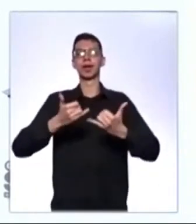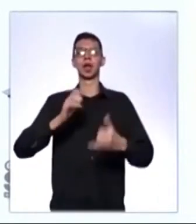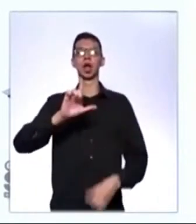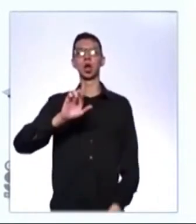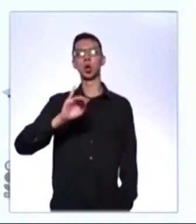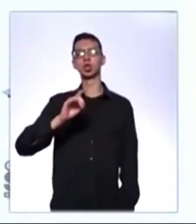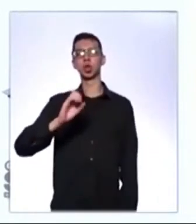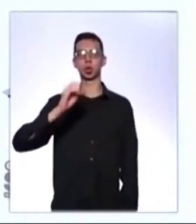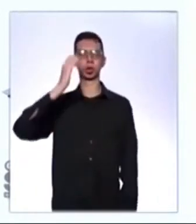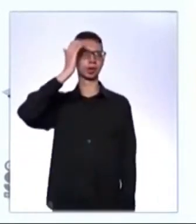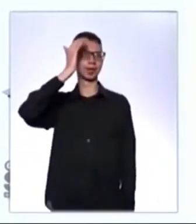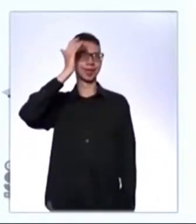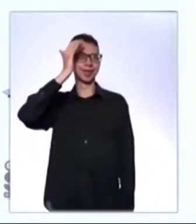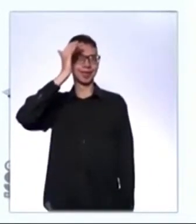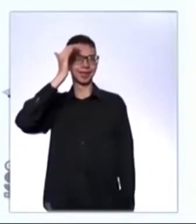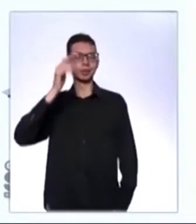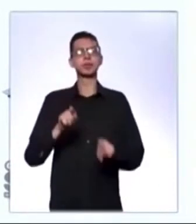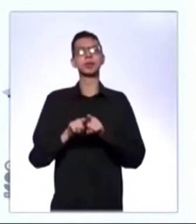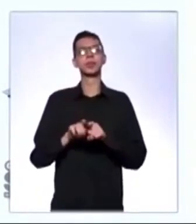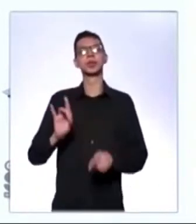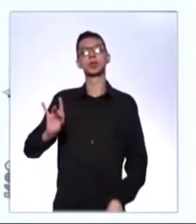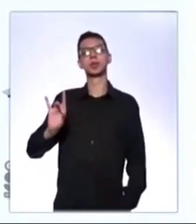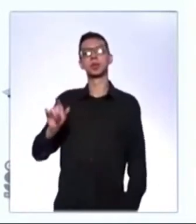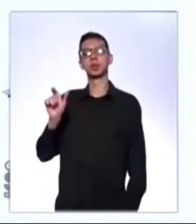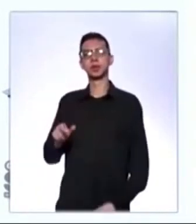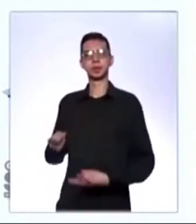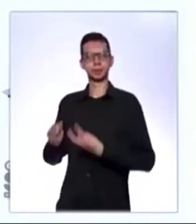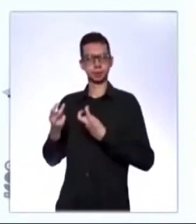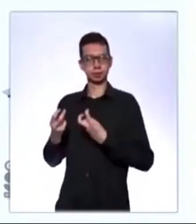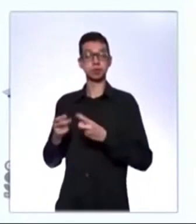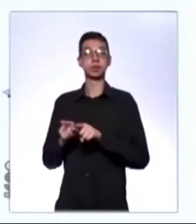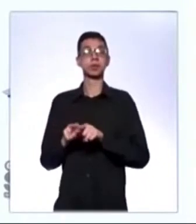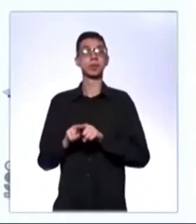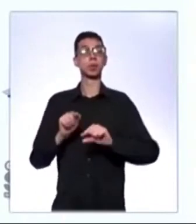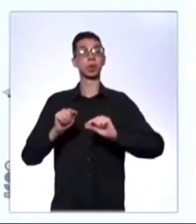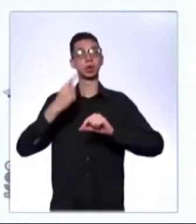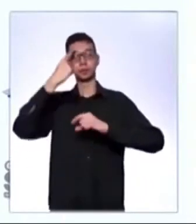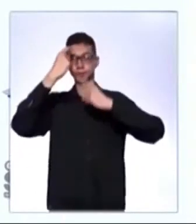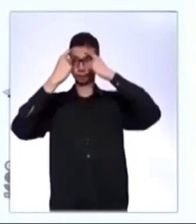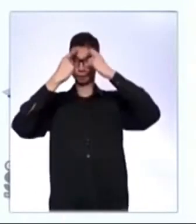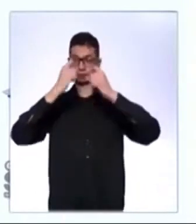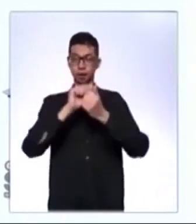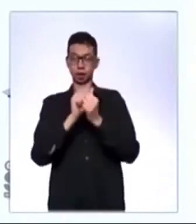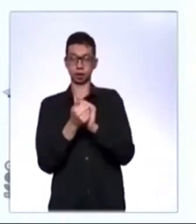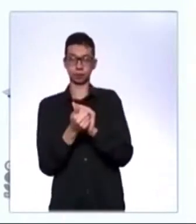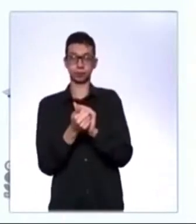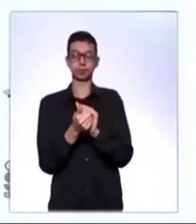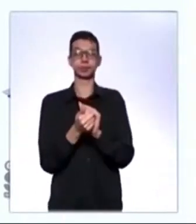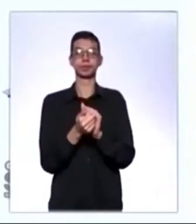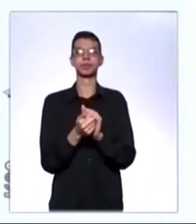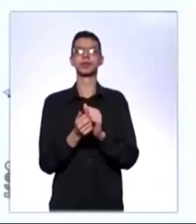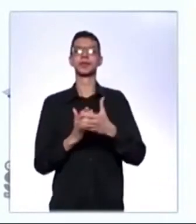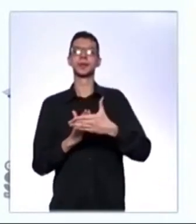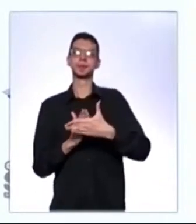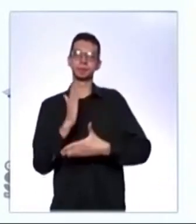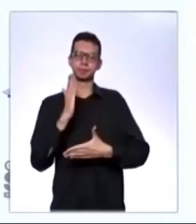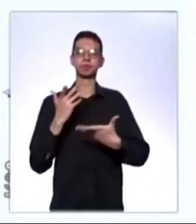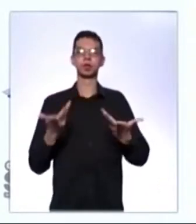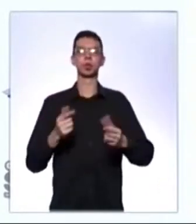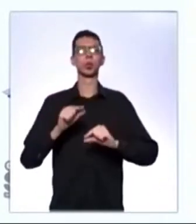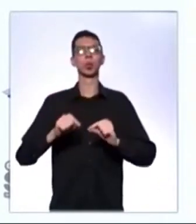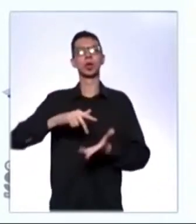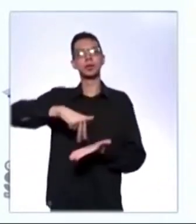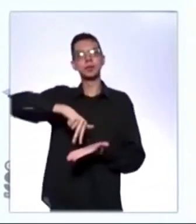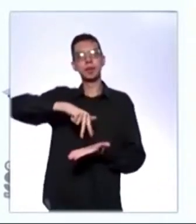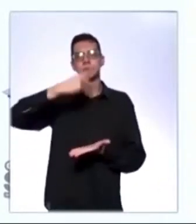lúdico, brincadeira e autonomia, é a recreação, a adaptação e a ruptura. Vamos lá? A dança de improvisação